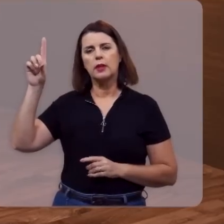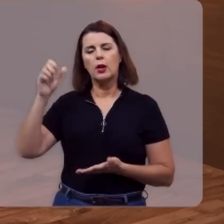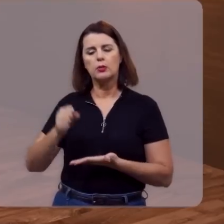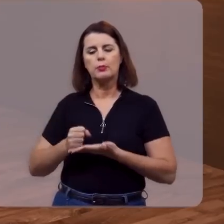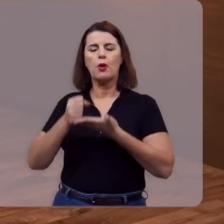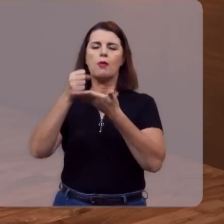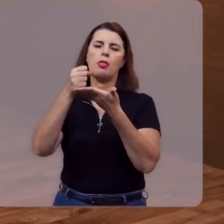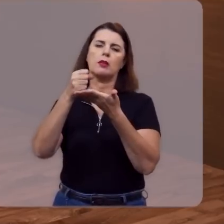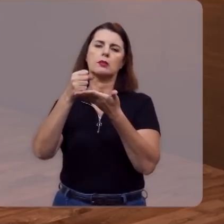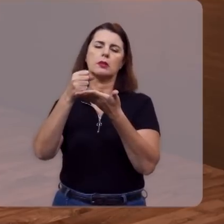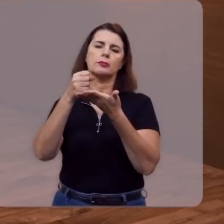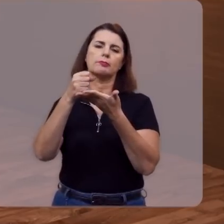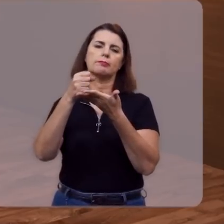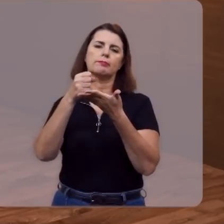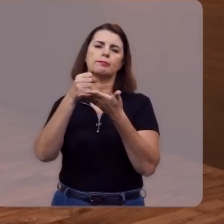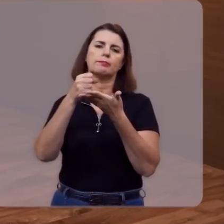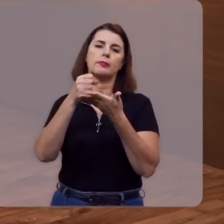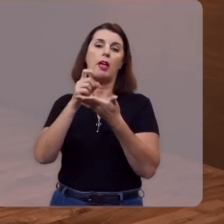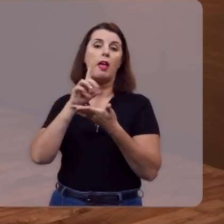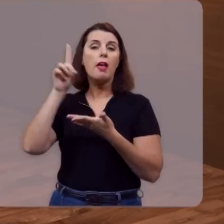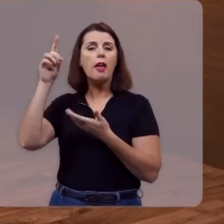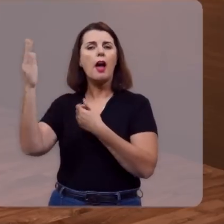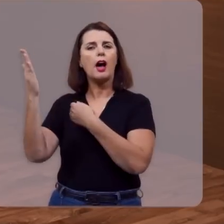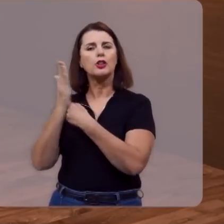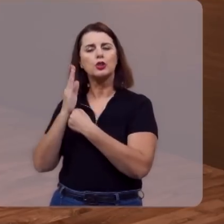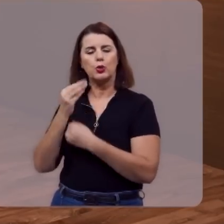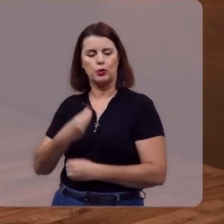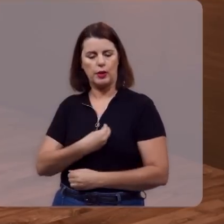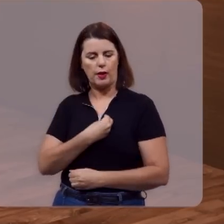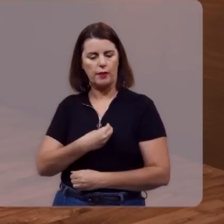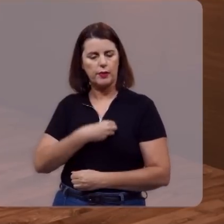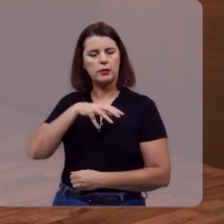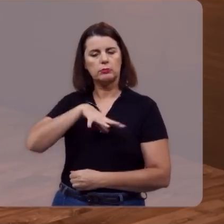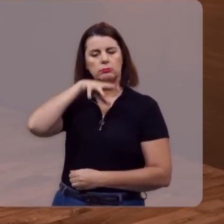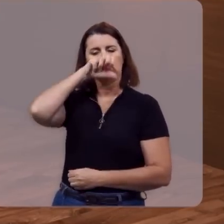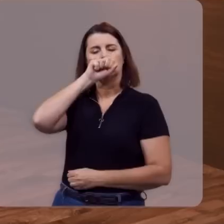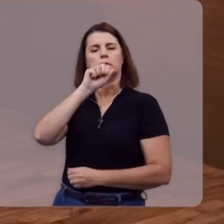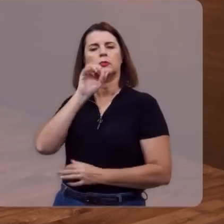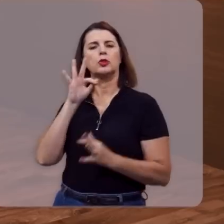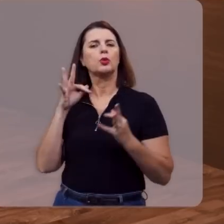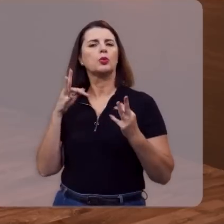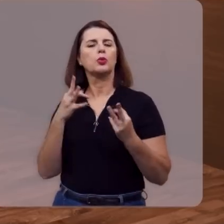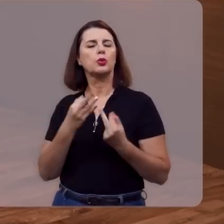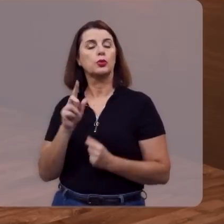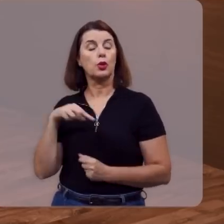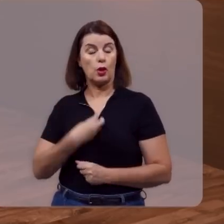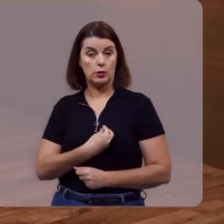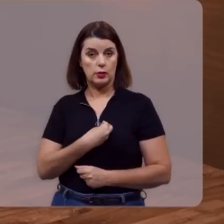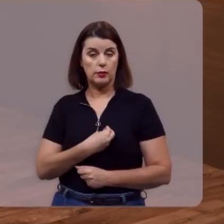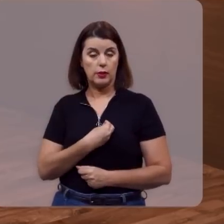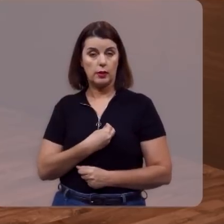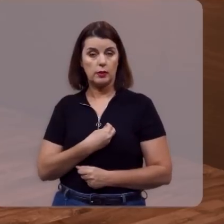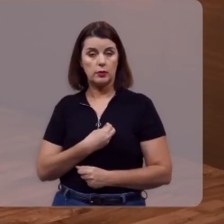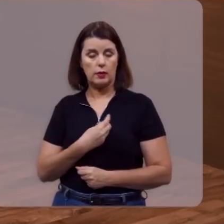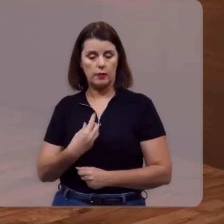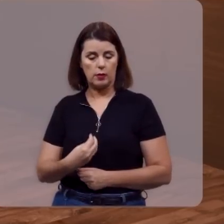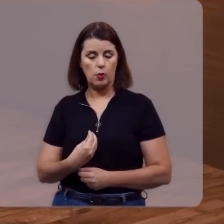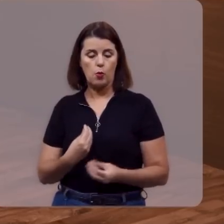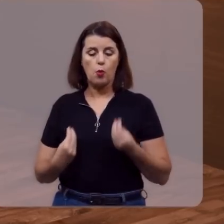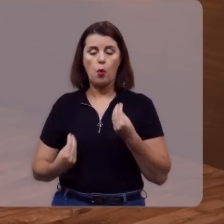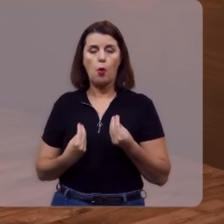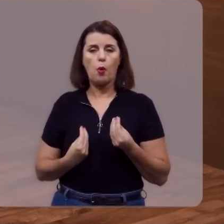da providência. É Ele que nos dá vida, respiração e tudo mais. Nele vivemos, nos